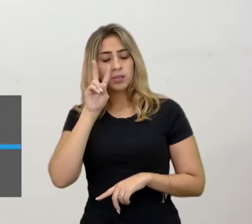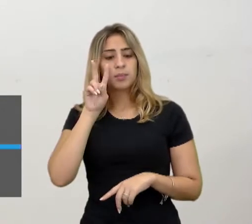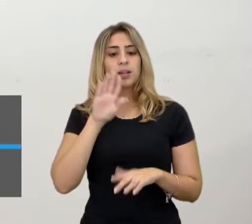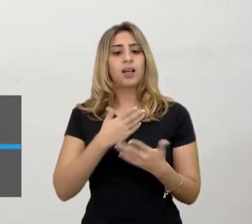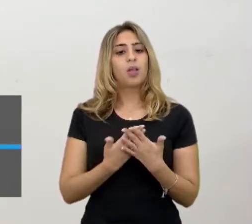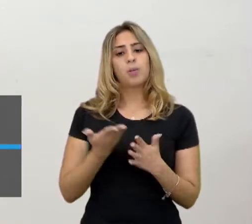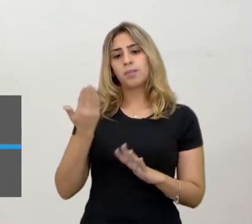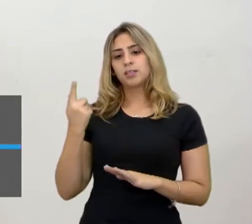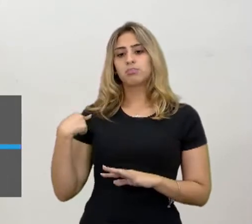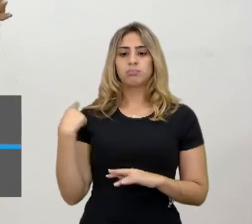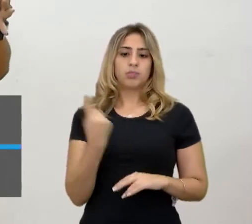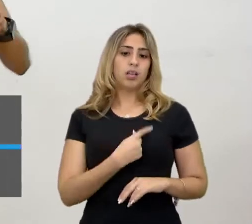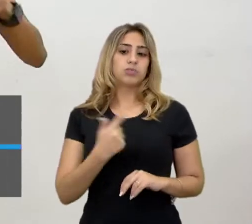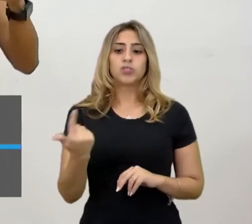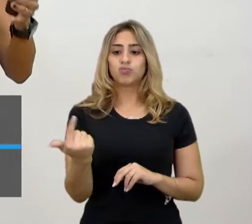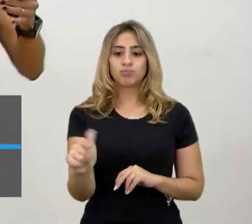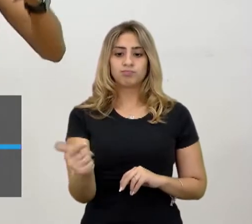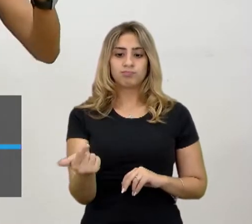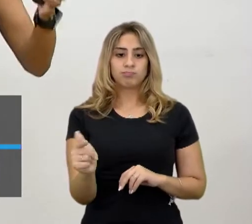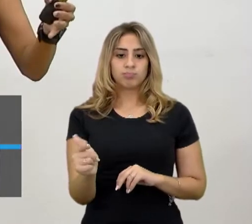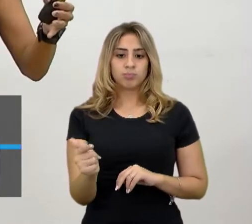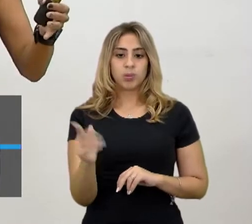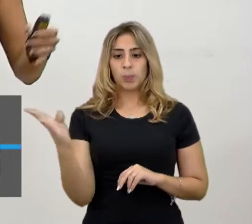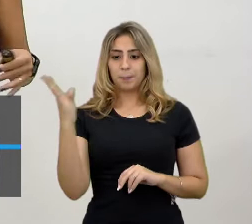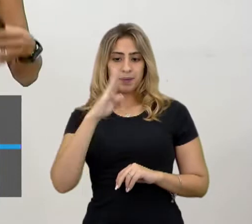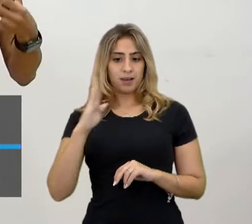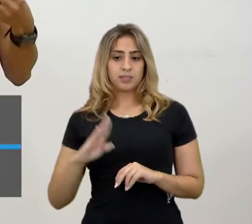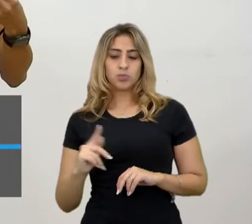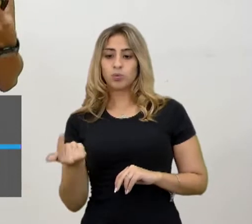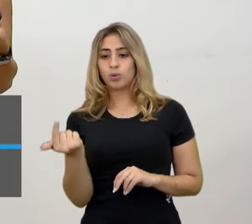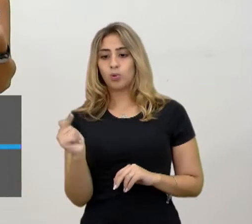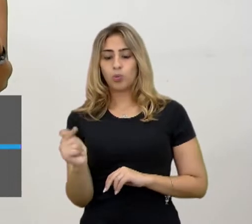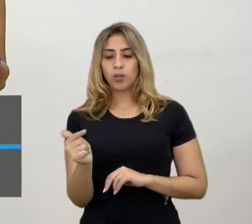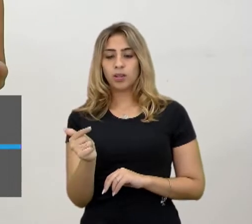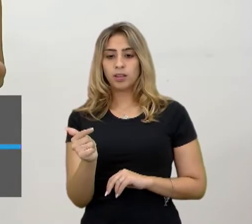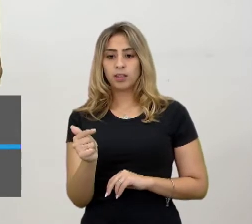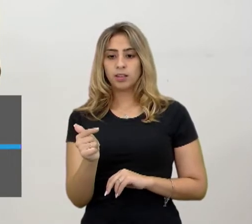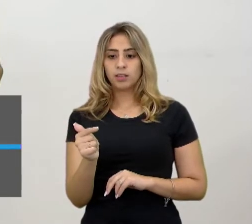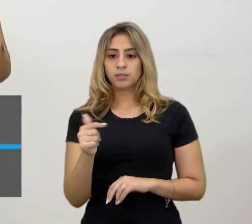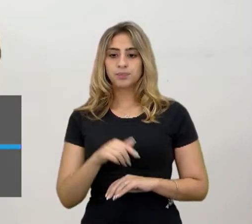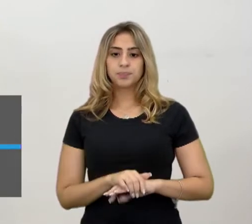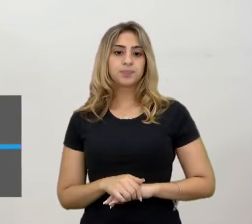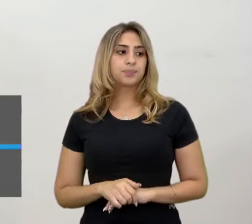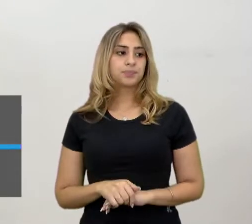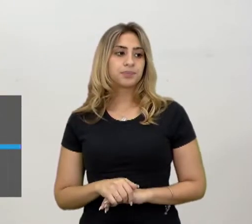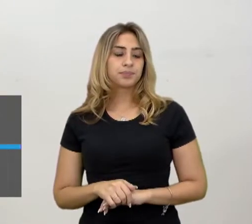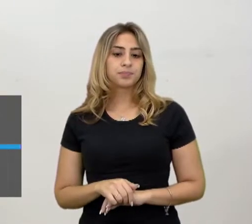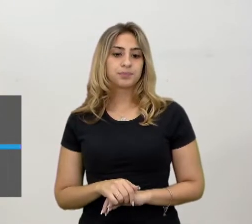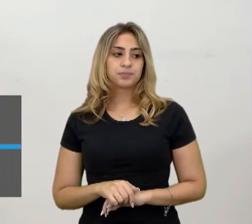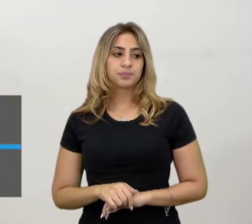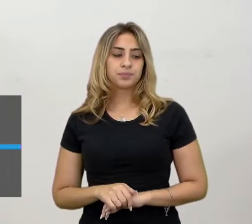passada, a gente assim, o Brasil não tem ainda, né?